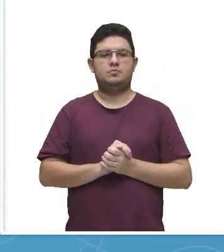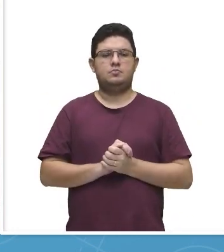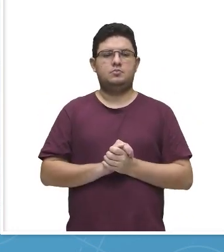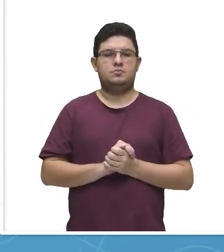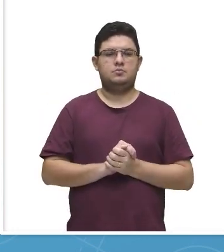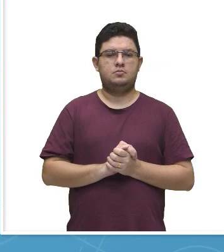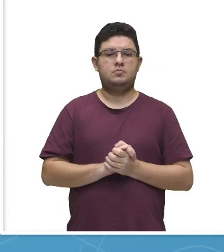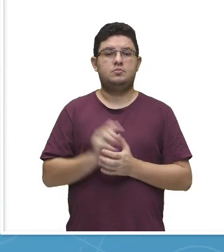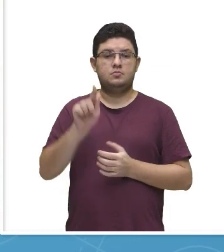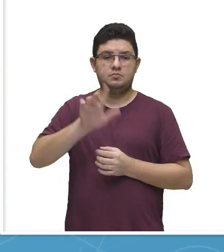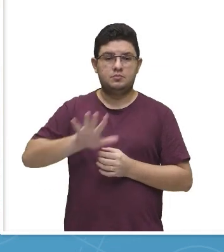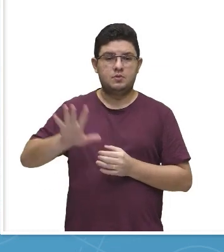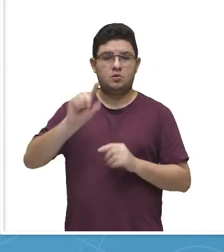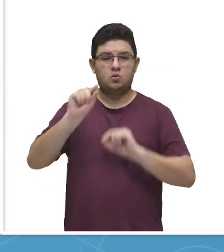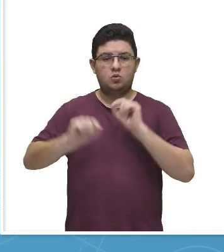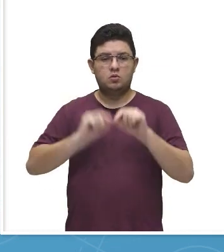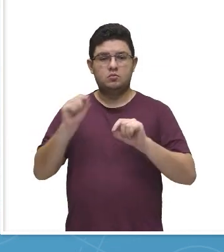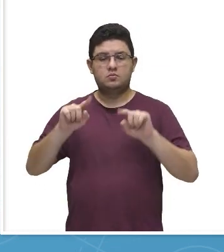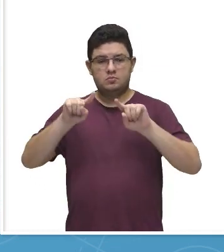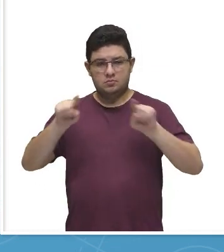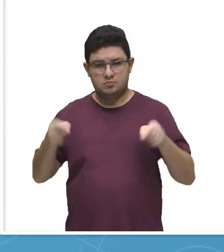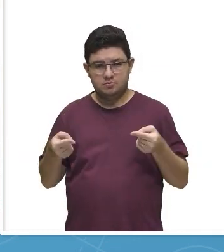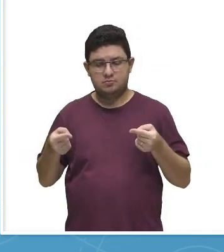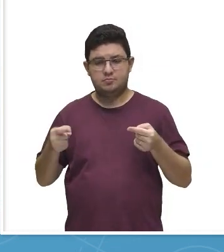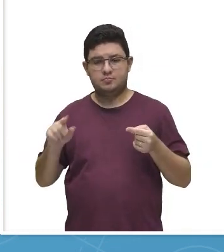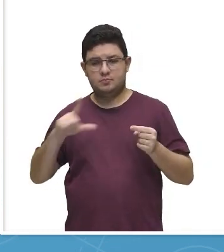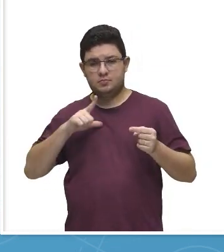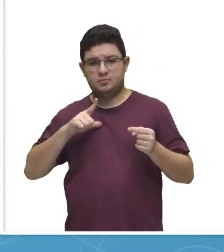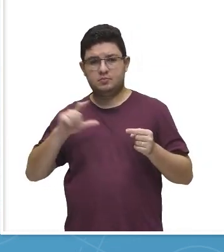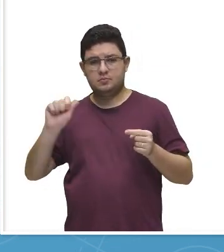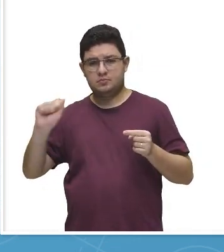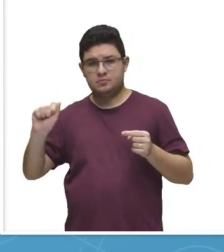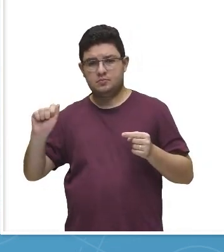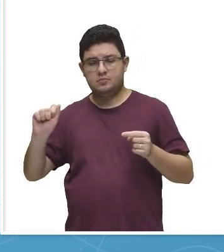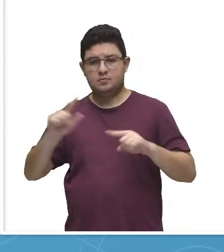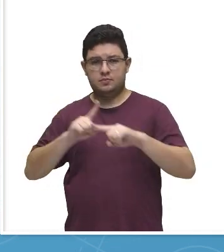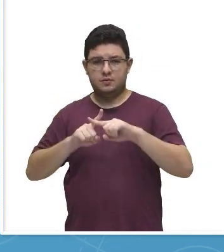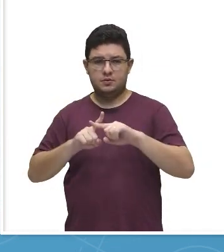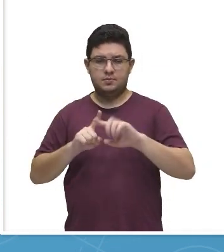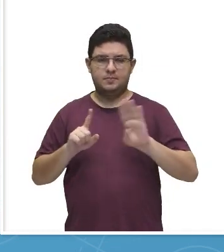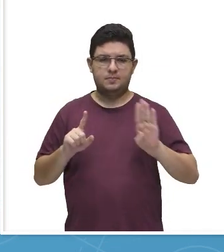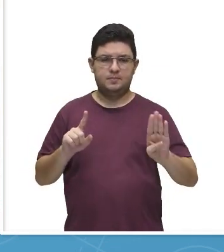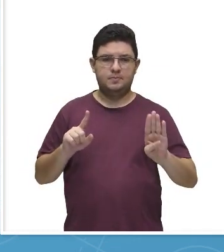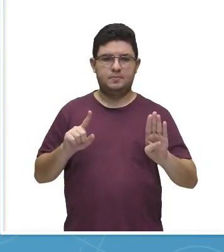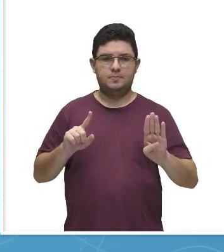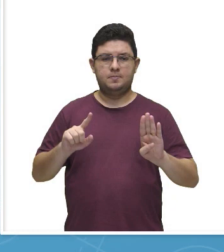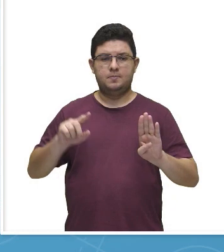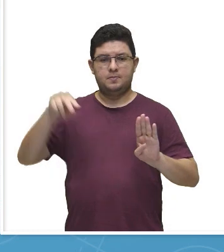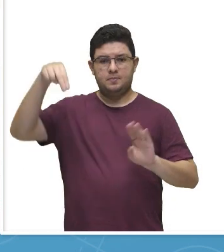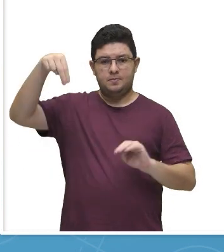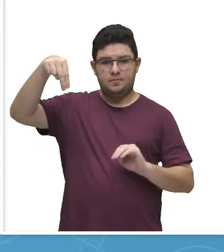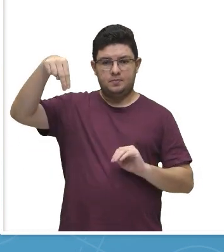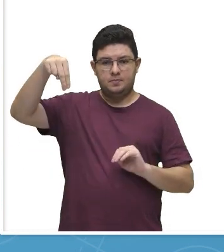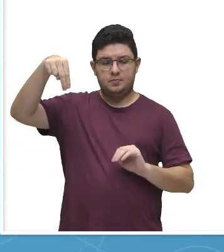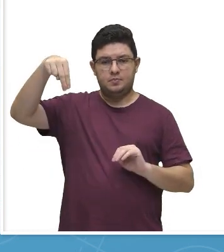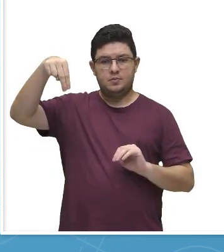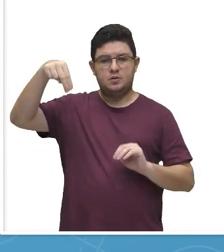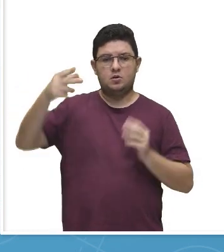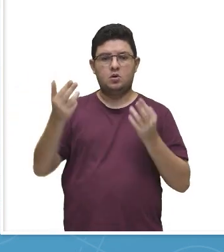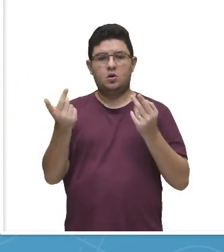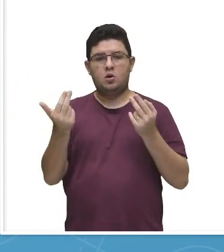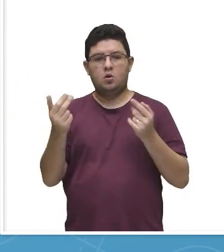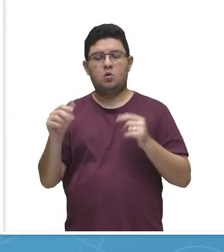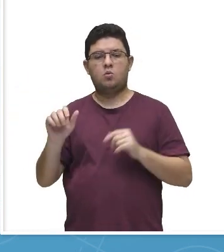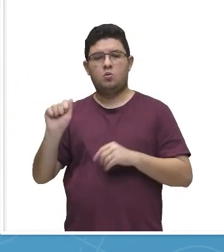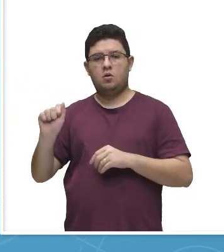geral é o expoente dos fatores. Como assim? Se eu tenho A vezes B elevado a N, é a mesma coisa que ter A elevado